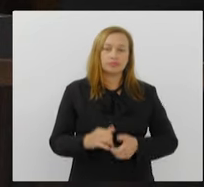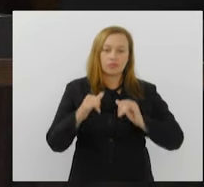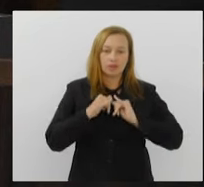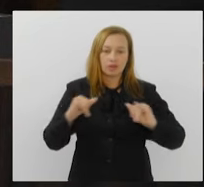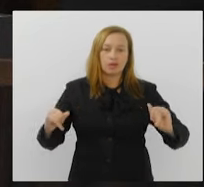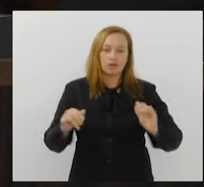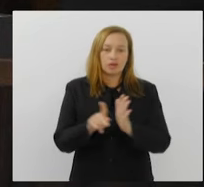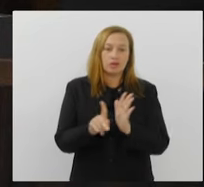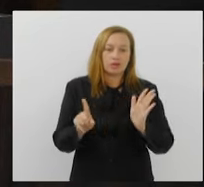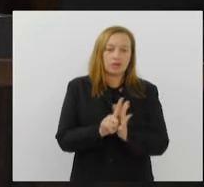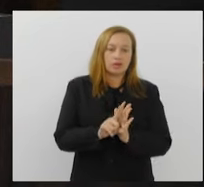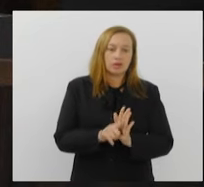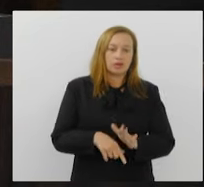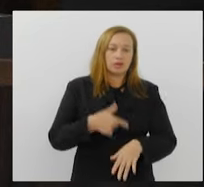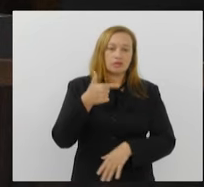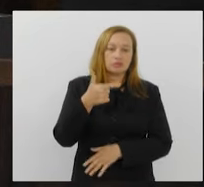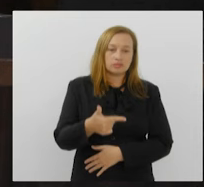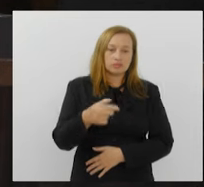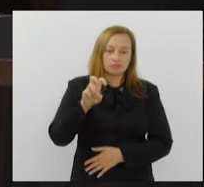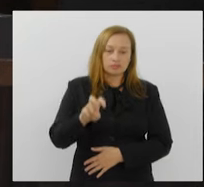Anuncio. Projeto de lei número